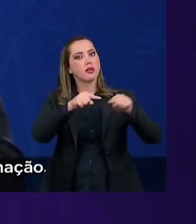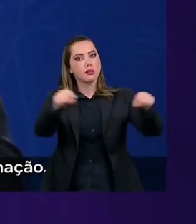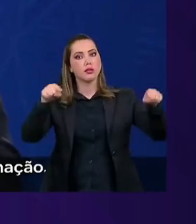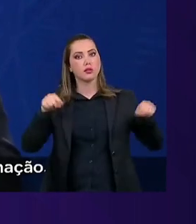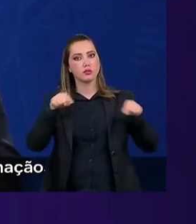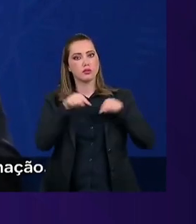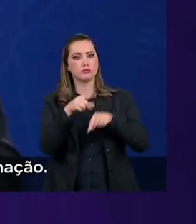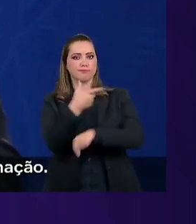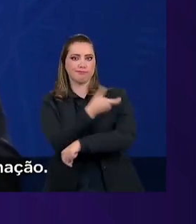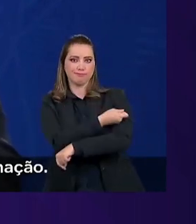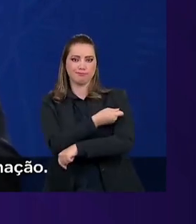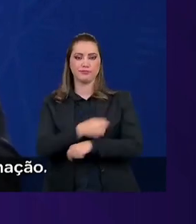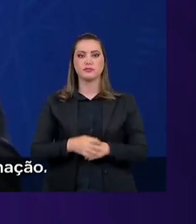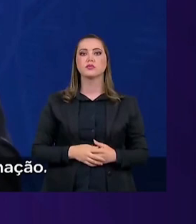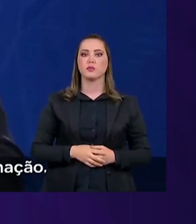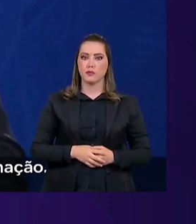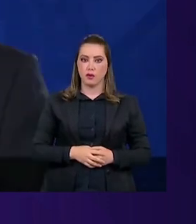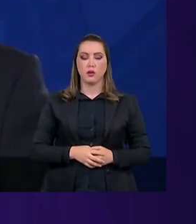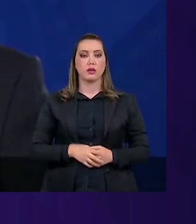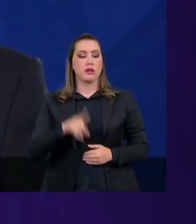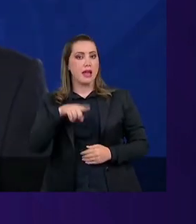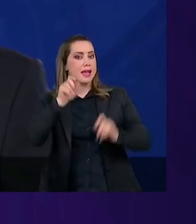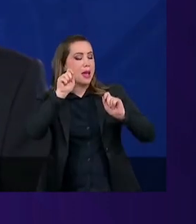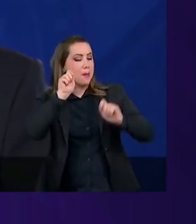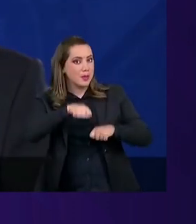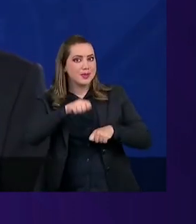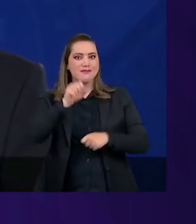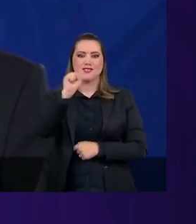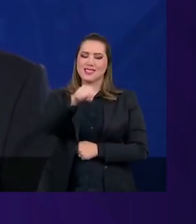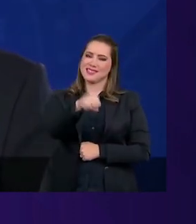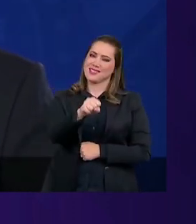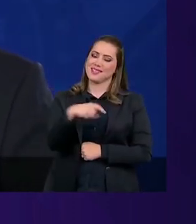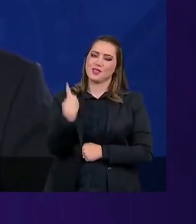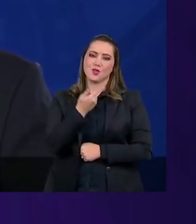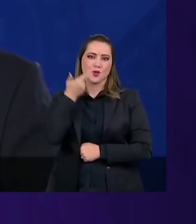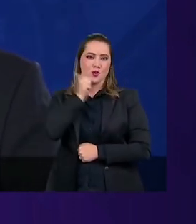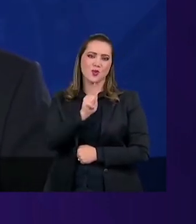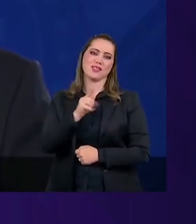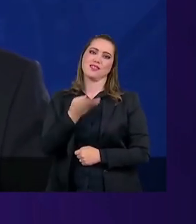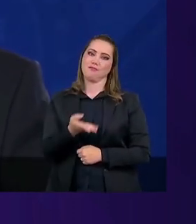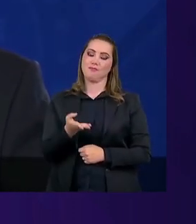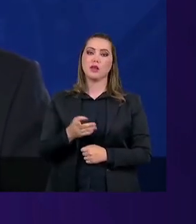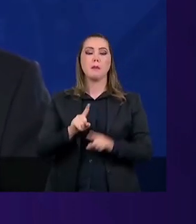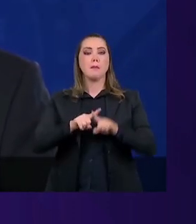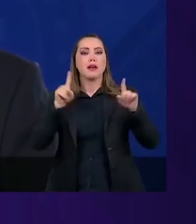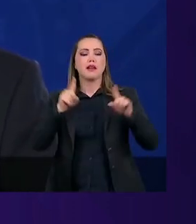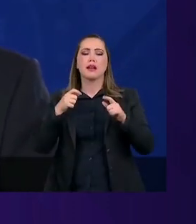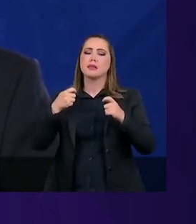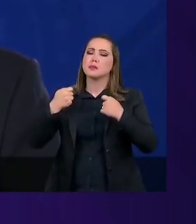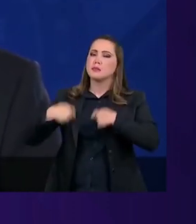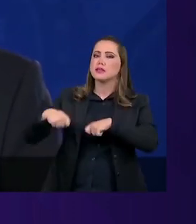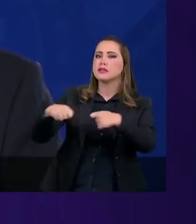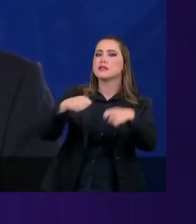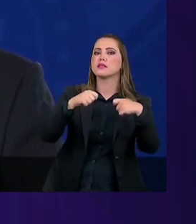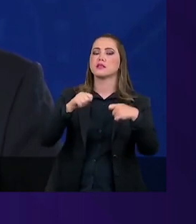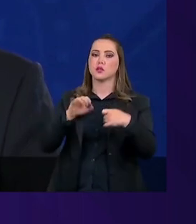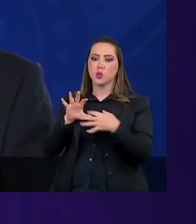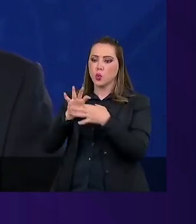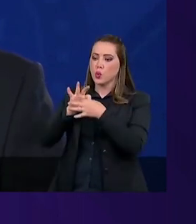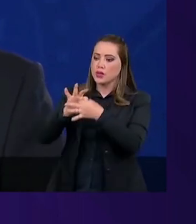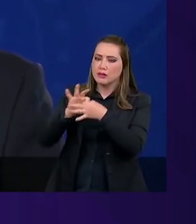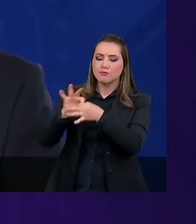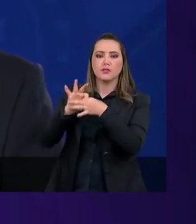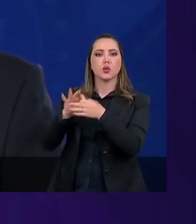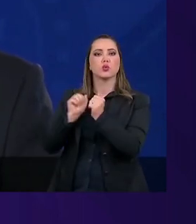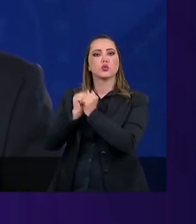nos postos de vacinação é possível sim atingir a meta para tanto é necessário